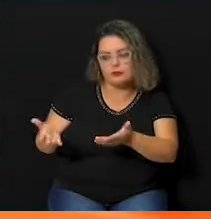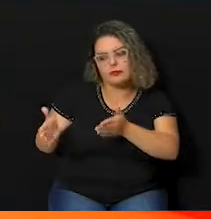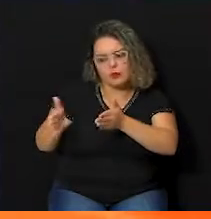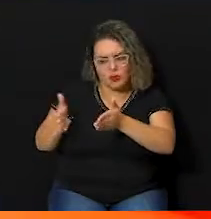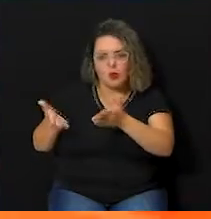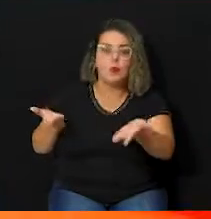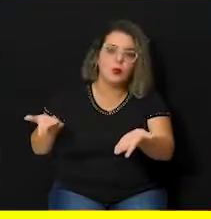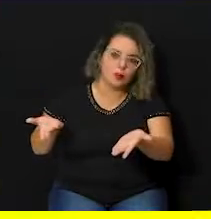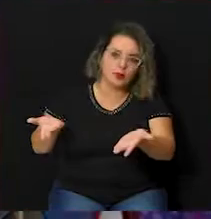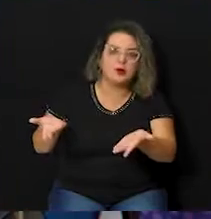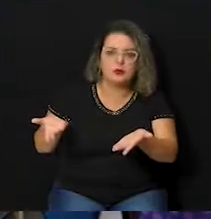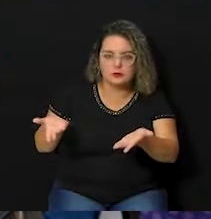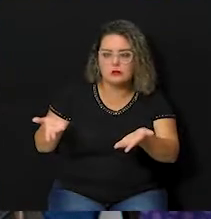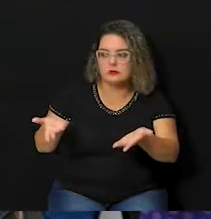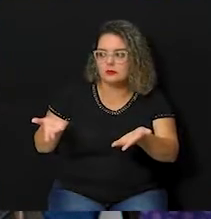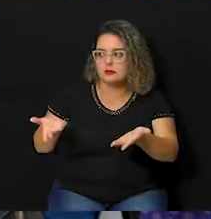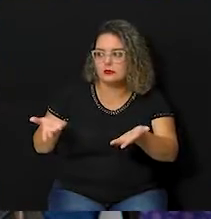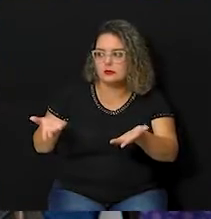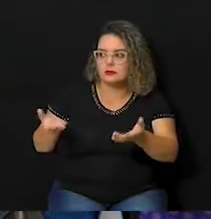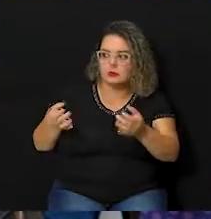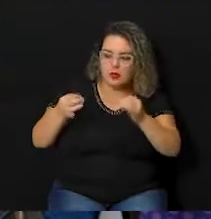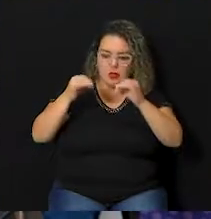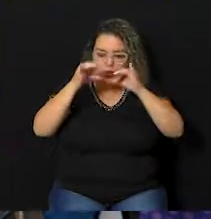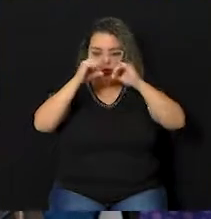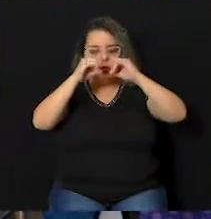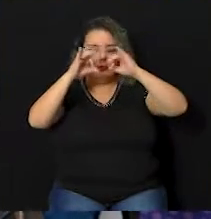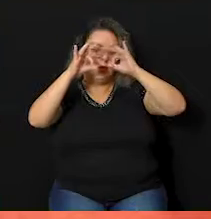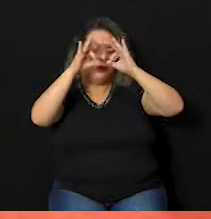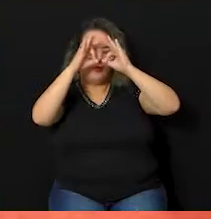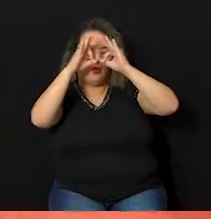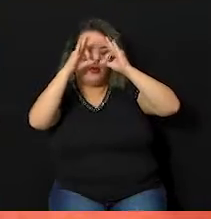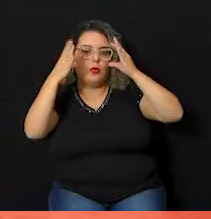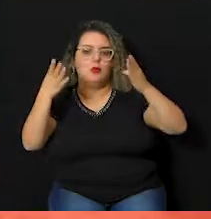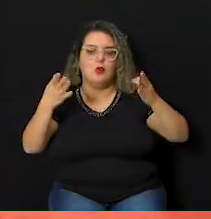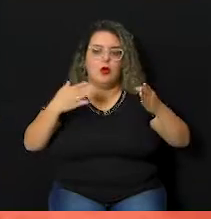eu vou fazer ele chamando o Batman de meu precioso.